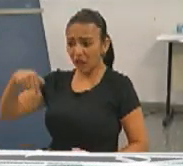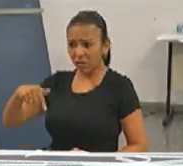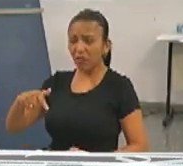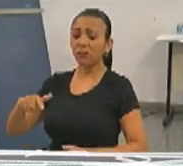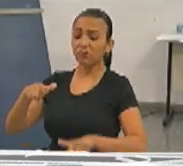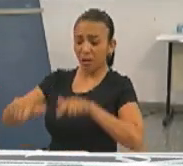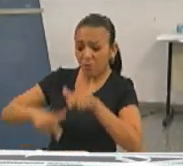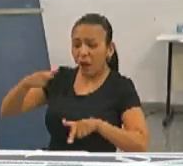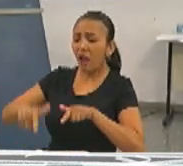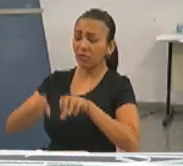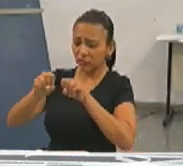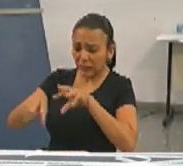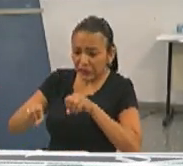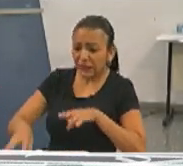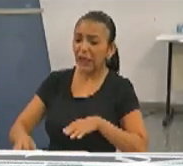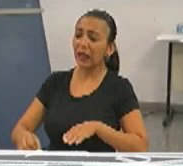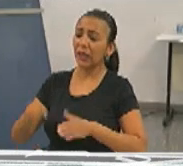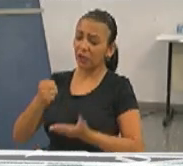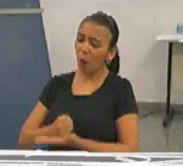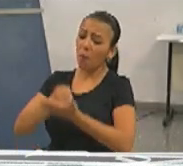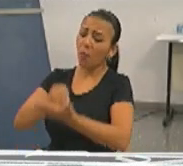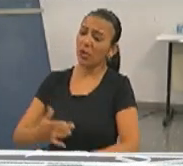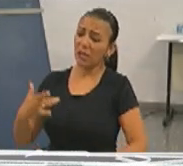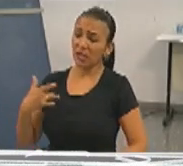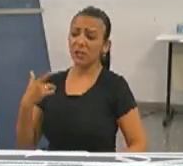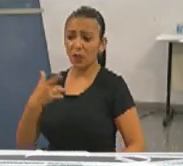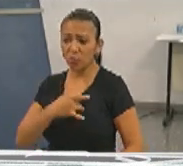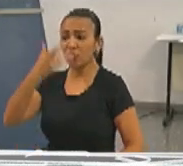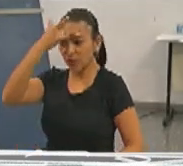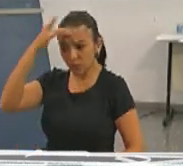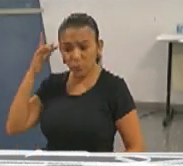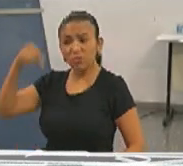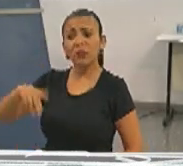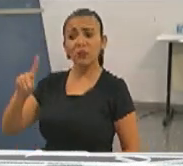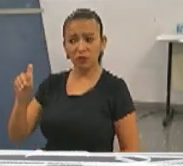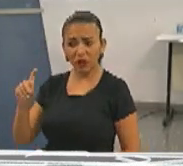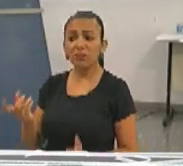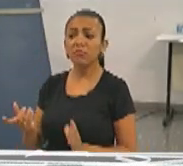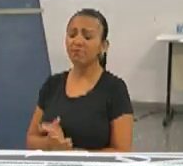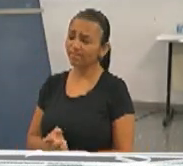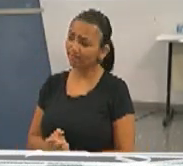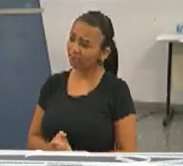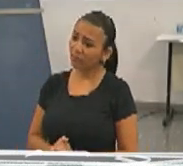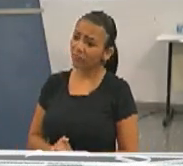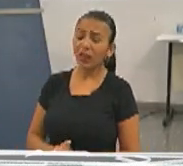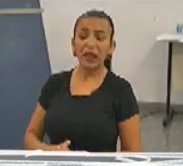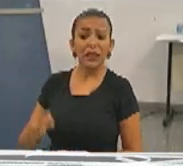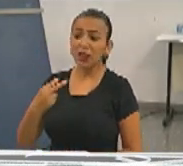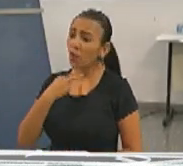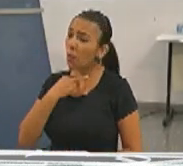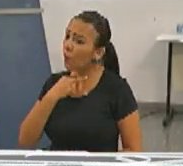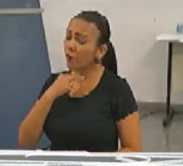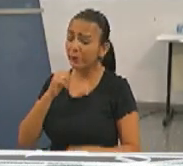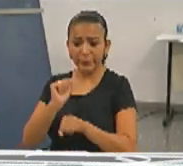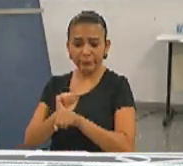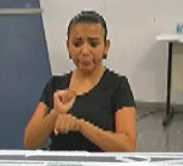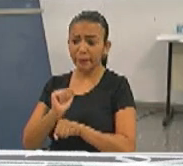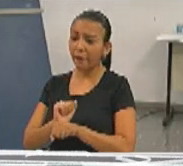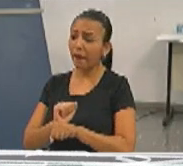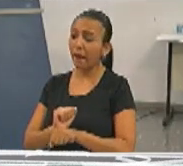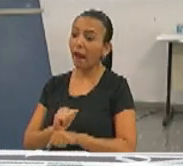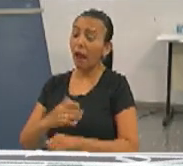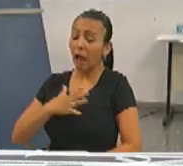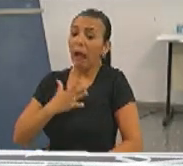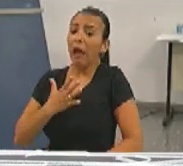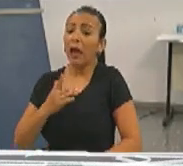ensino como assistência à saúde de toda a população da Grande Dourados. E não se deve esperar a reação dos afetados